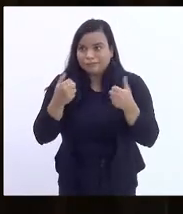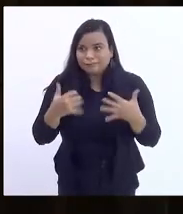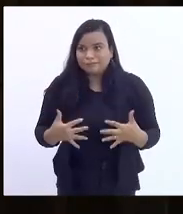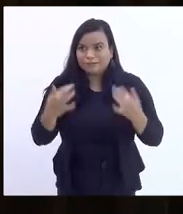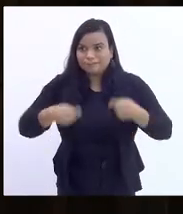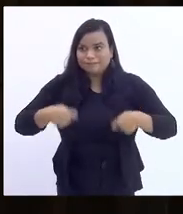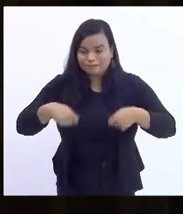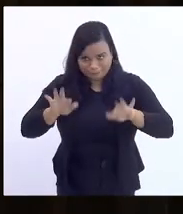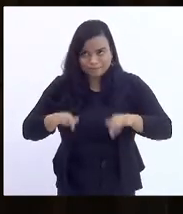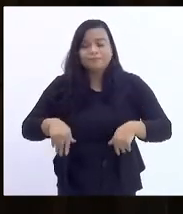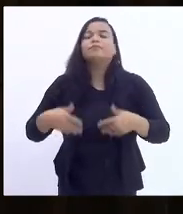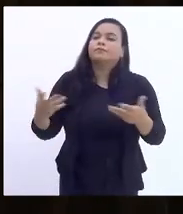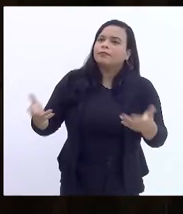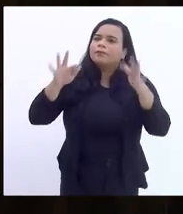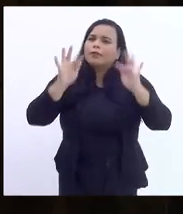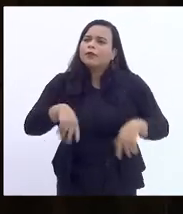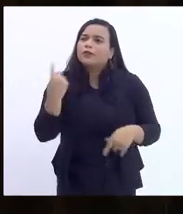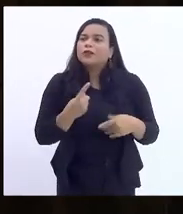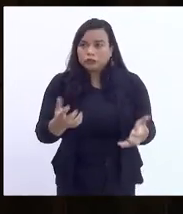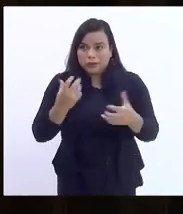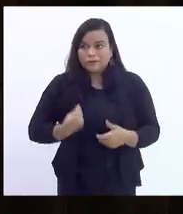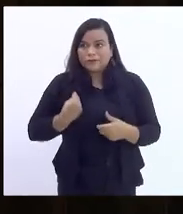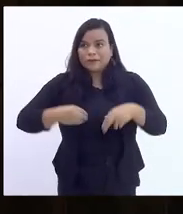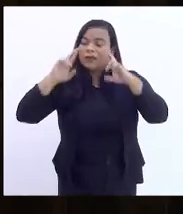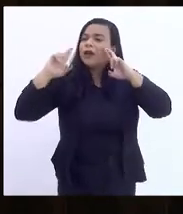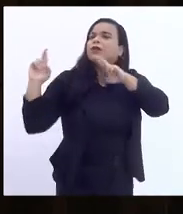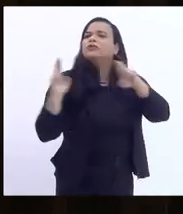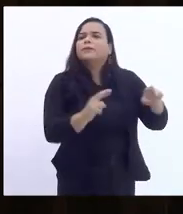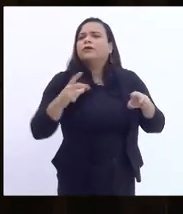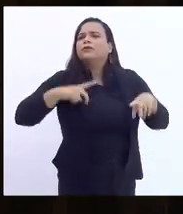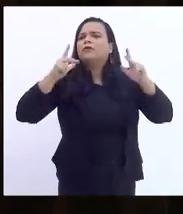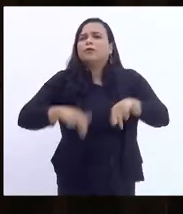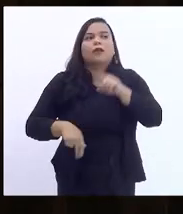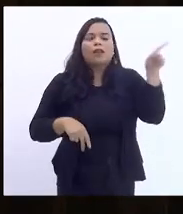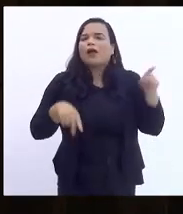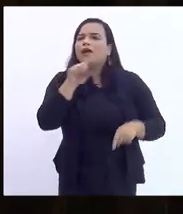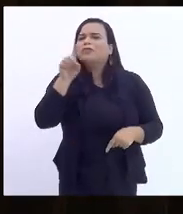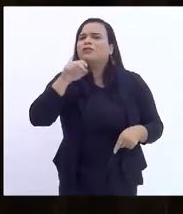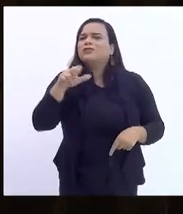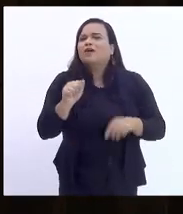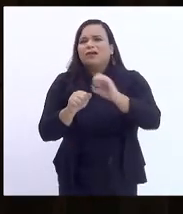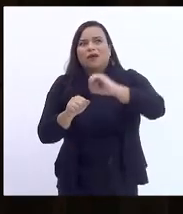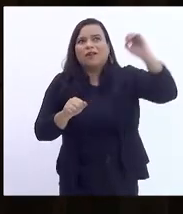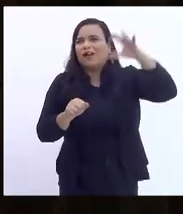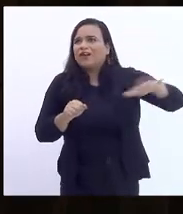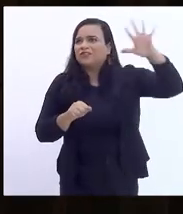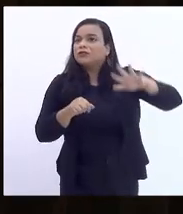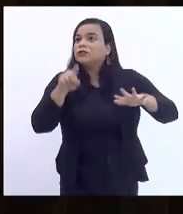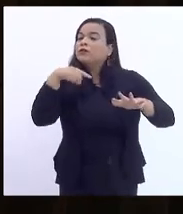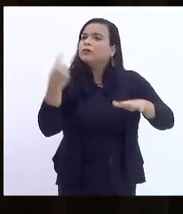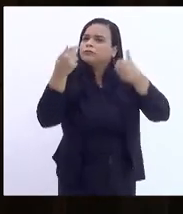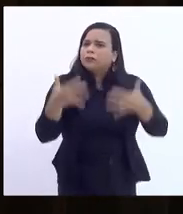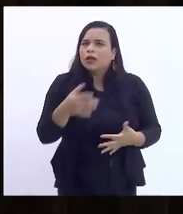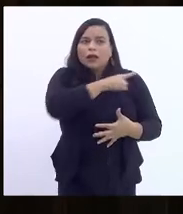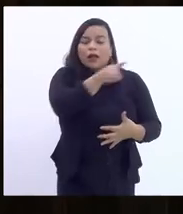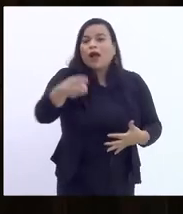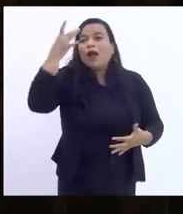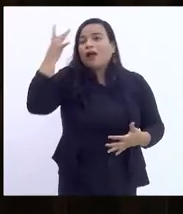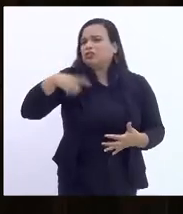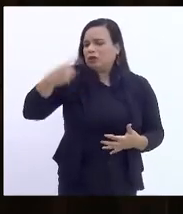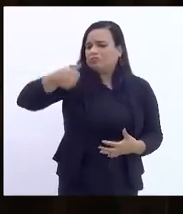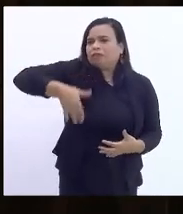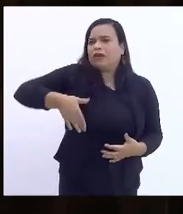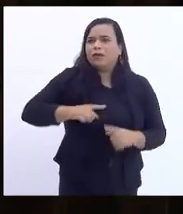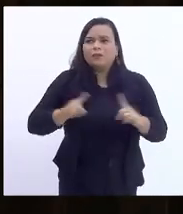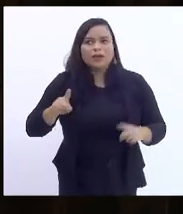para concluir a gente quer que a nossa vida seja respeitada pelo companheiro lá da zona leste aqui falou né eles acho que a gente não é nada mas a gente é